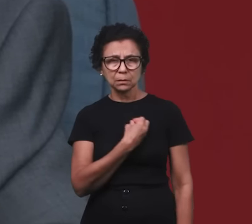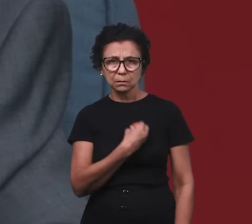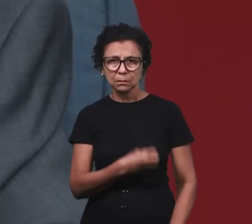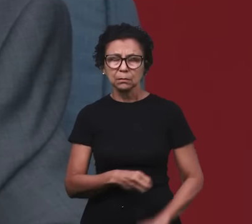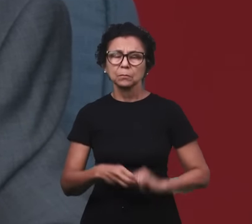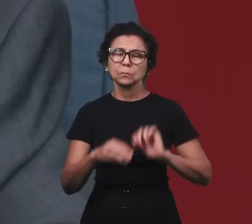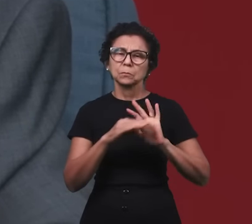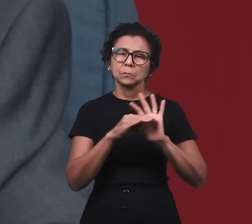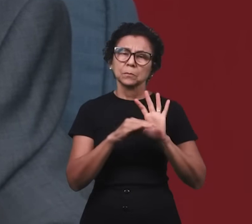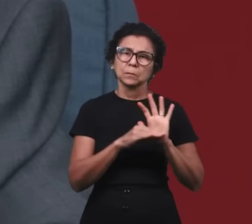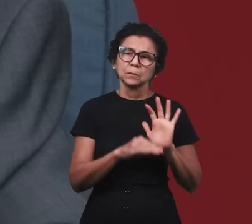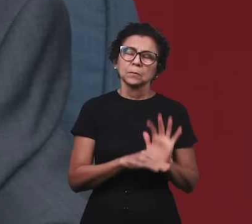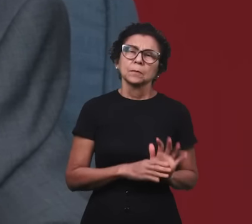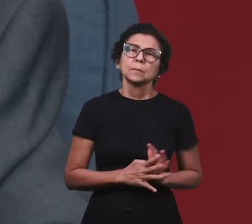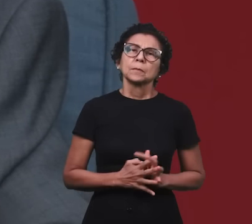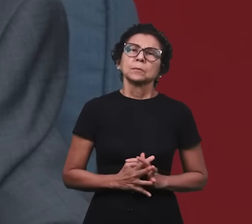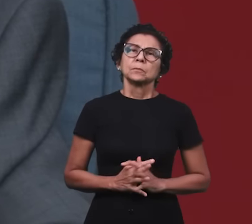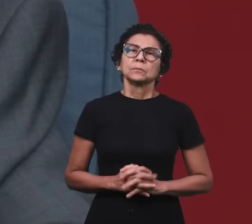conosco,